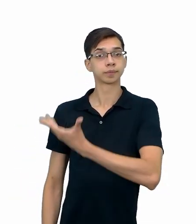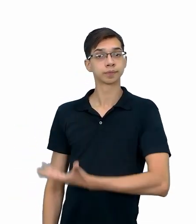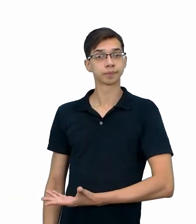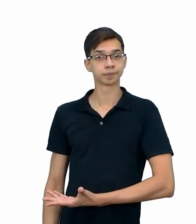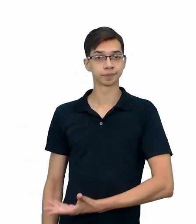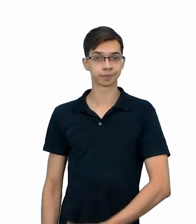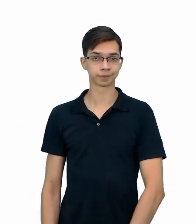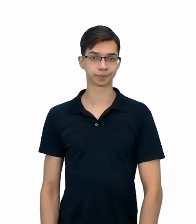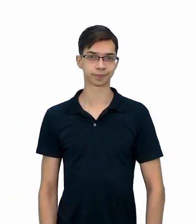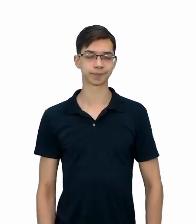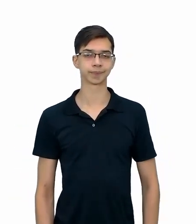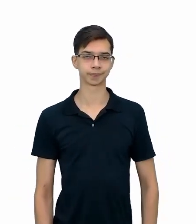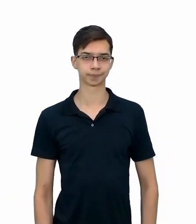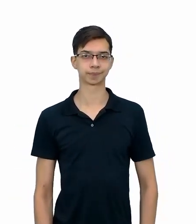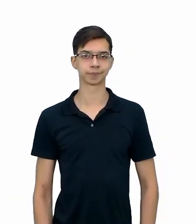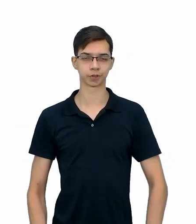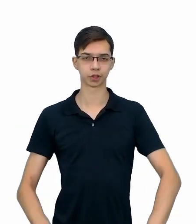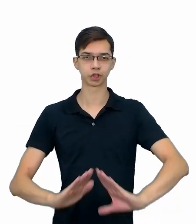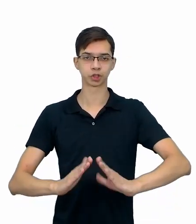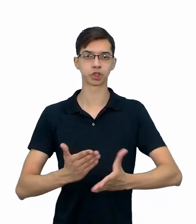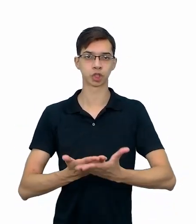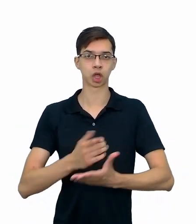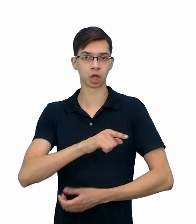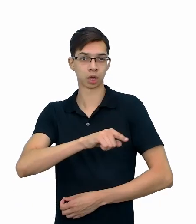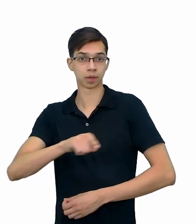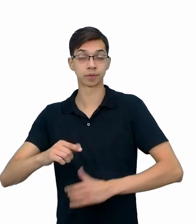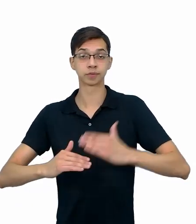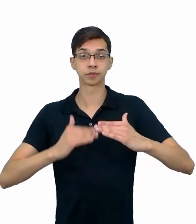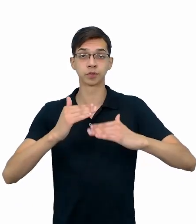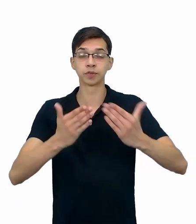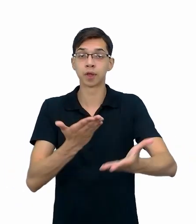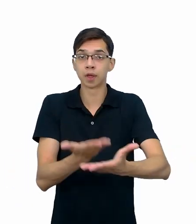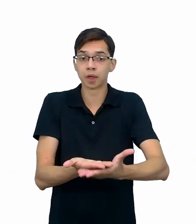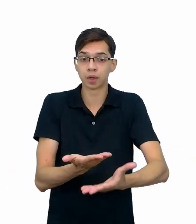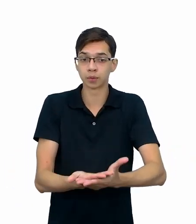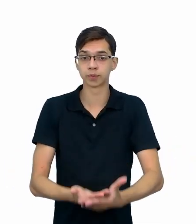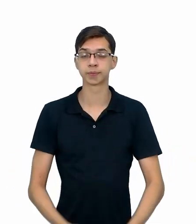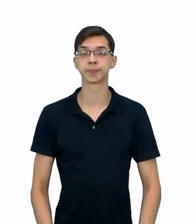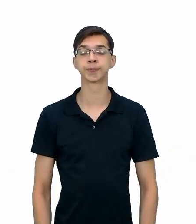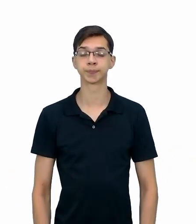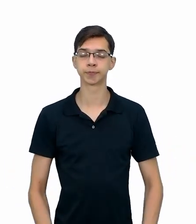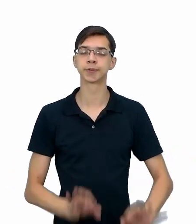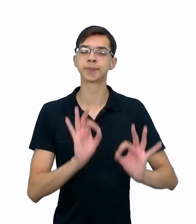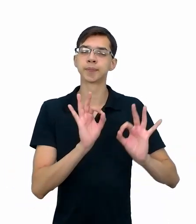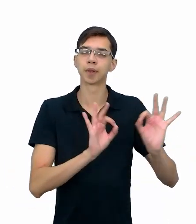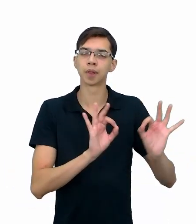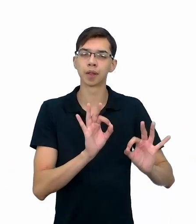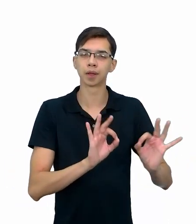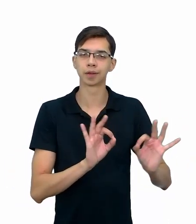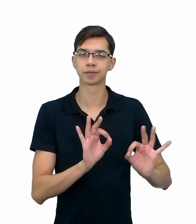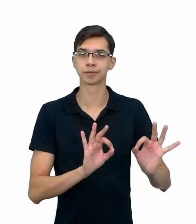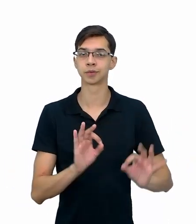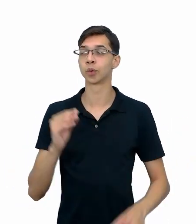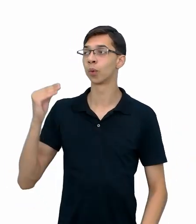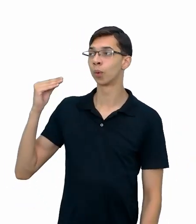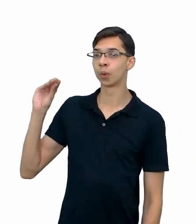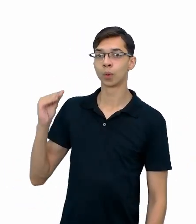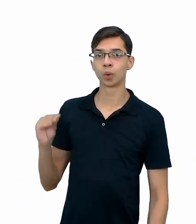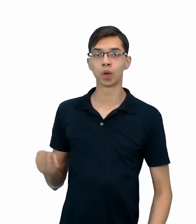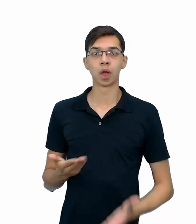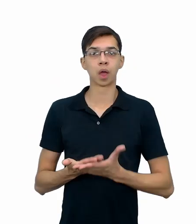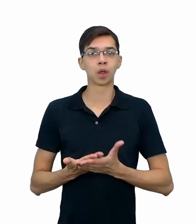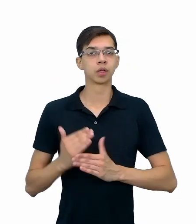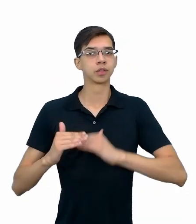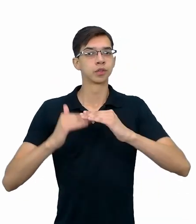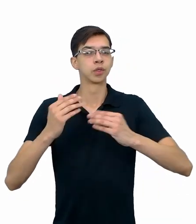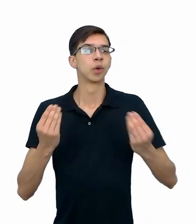vão desenvolver aí na escola, tá? Colocando, então, dentro de cada quadrante, esse planejamento de como que cada aula poderá ser